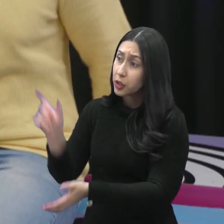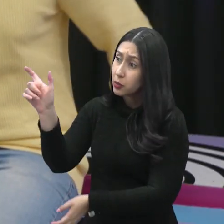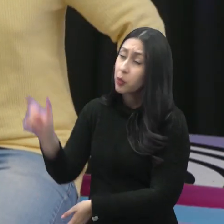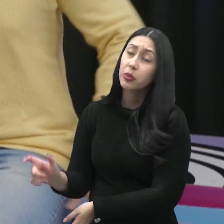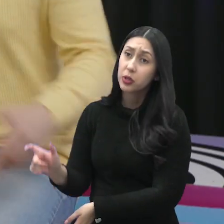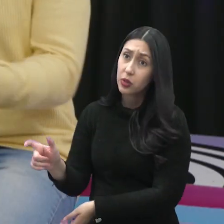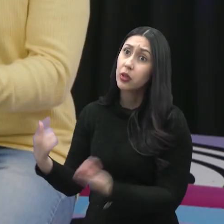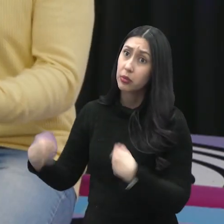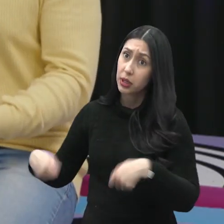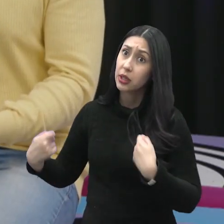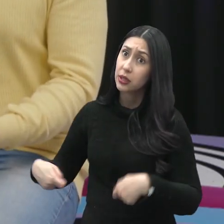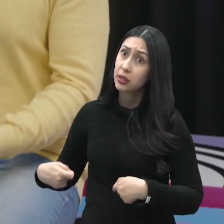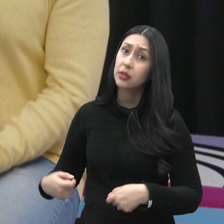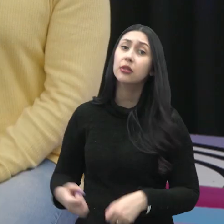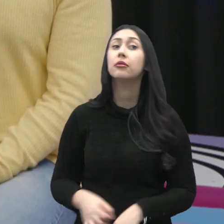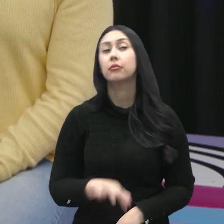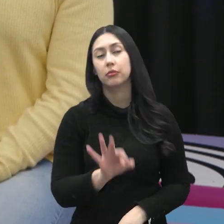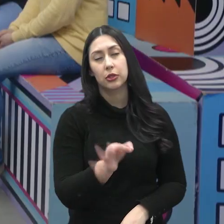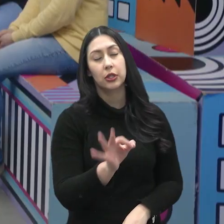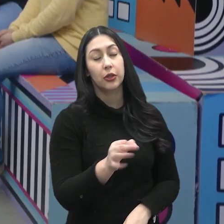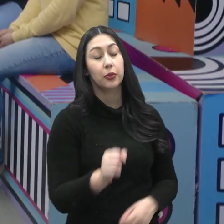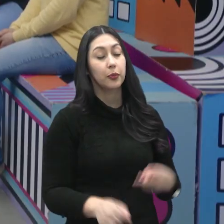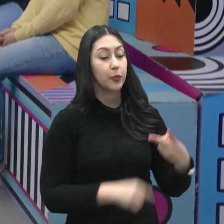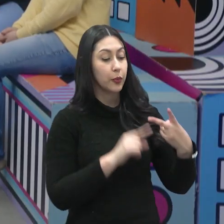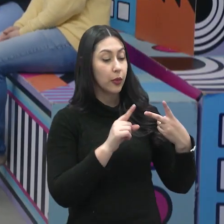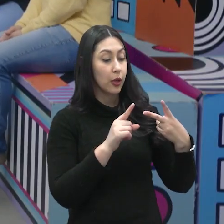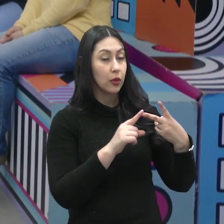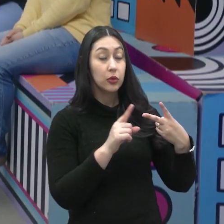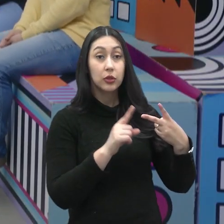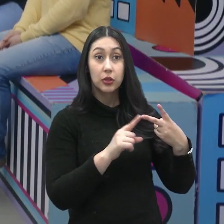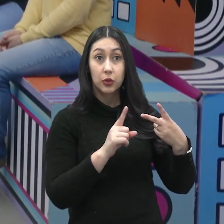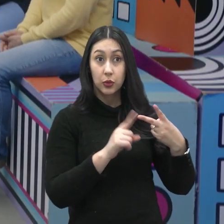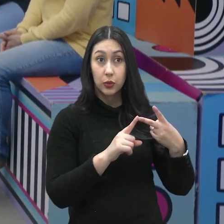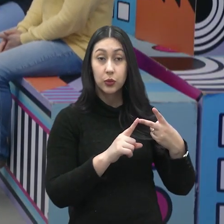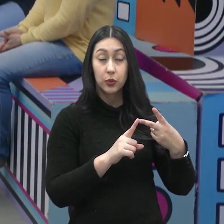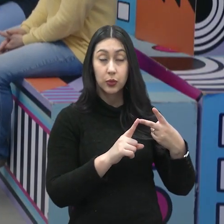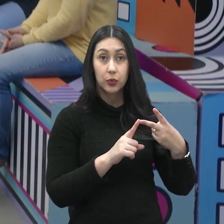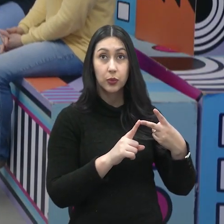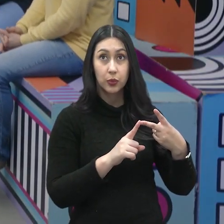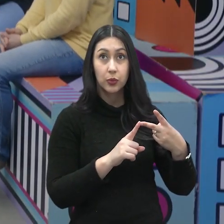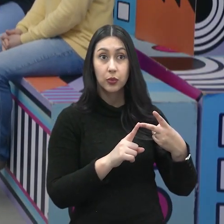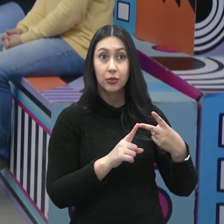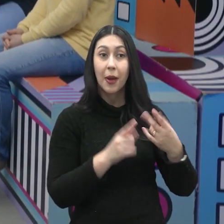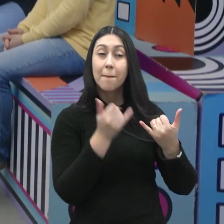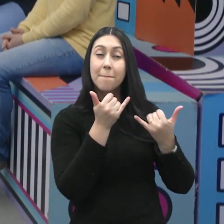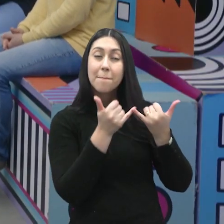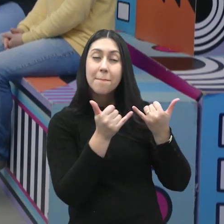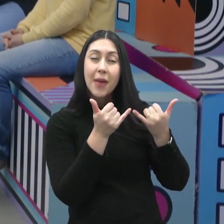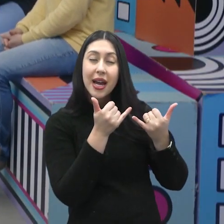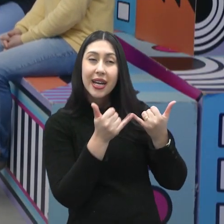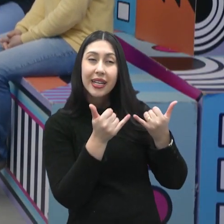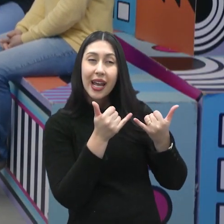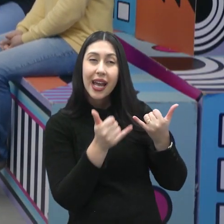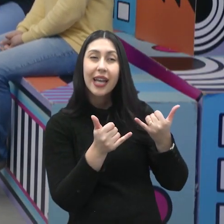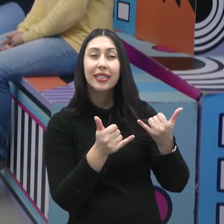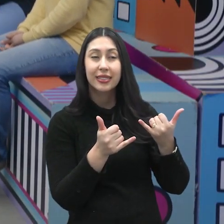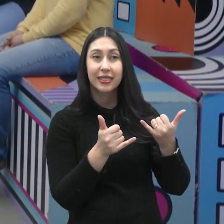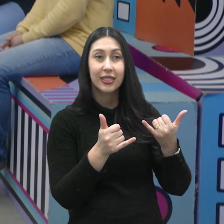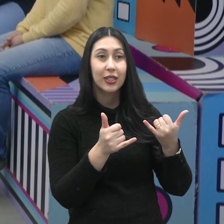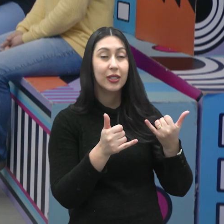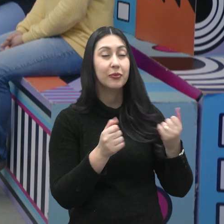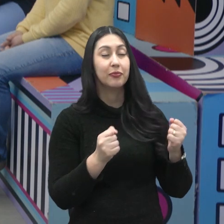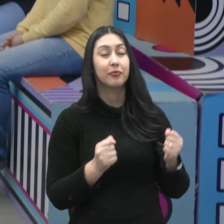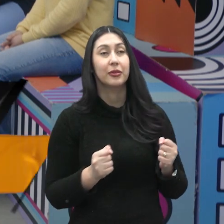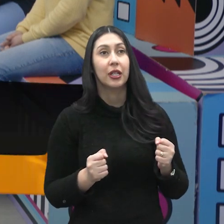que poderia estar sendo gasto com atendimento real, né? Exatamente. E o segundo é muito próximo também em data de tempo,